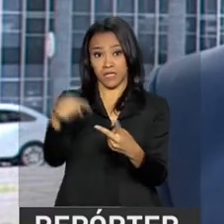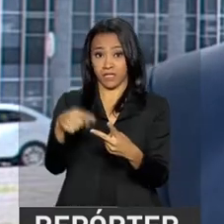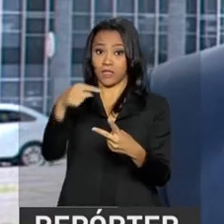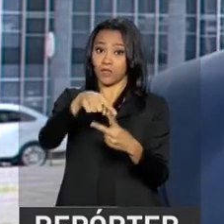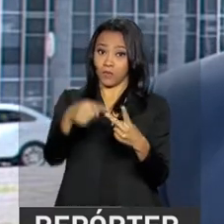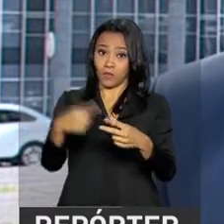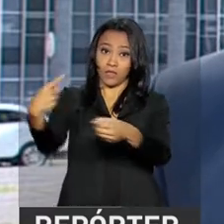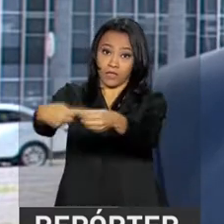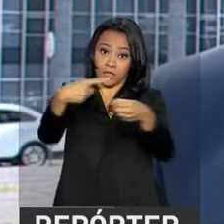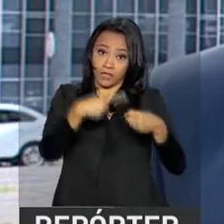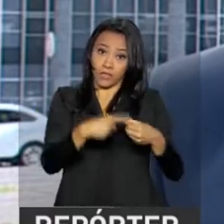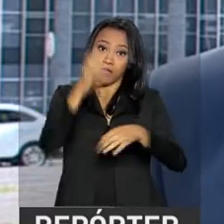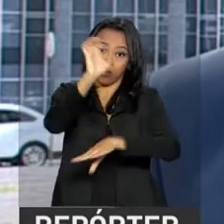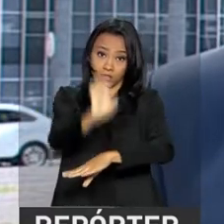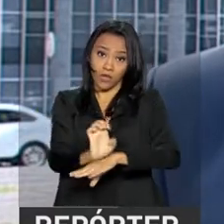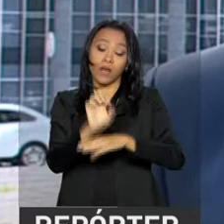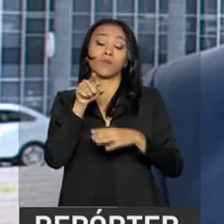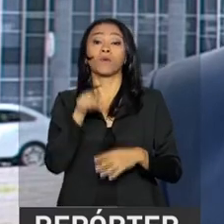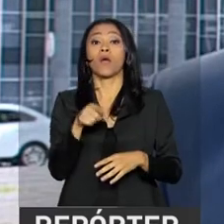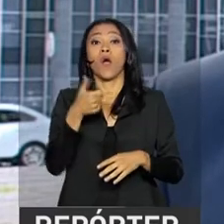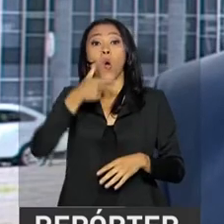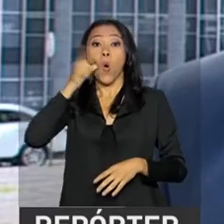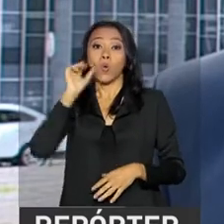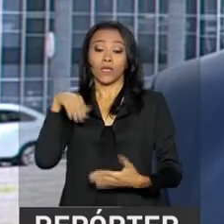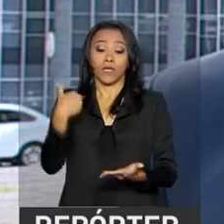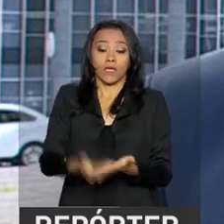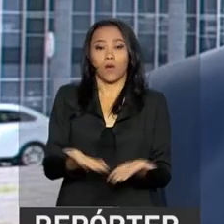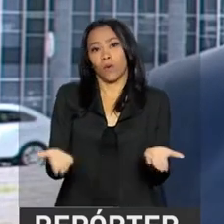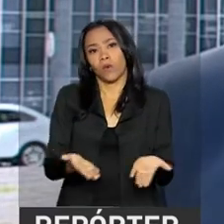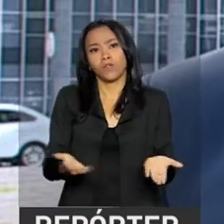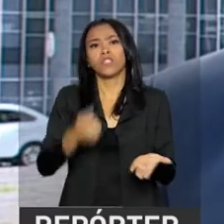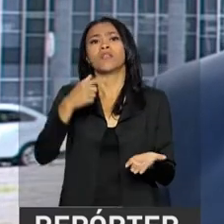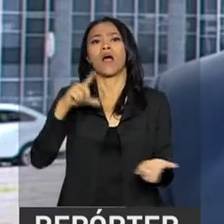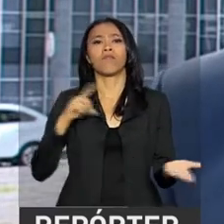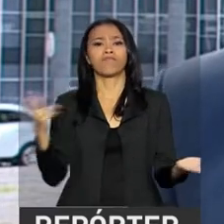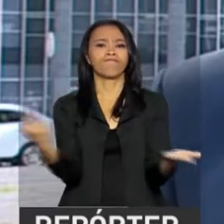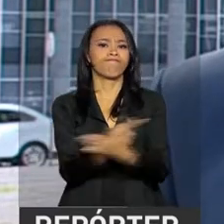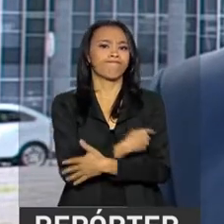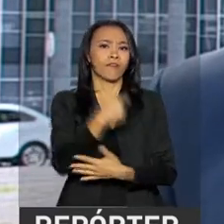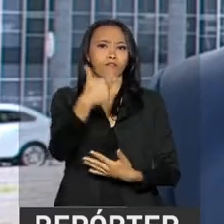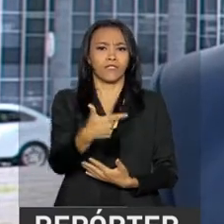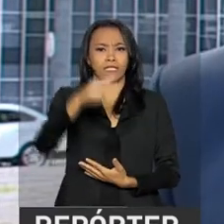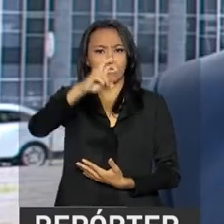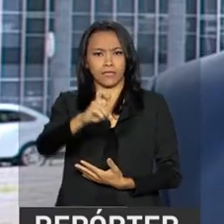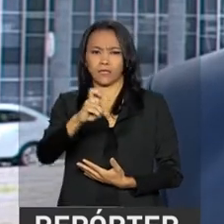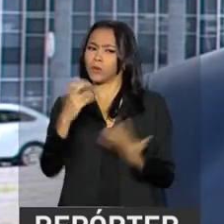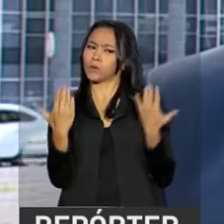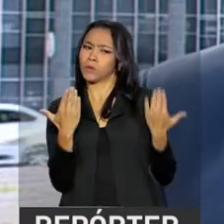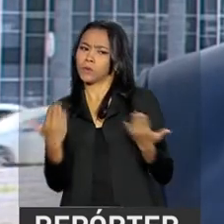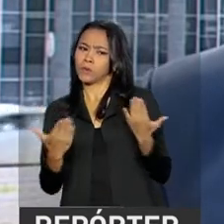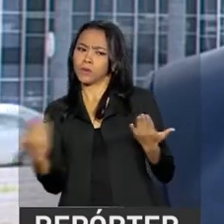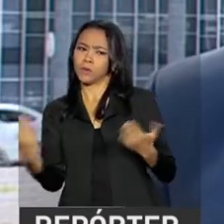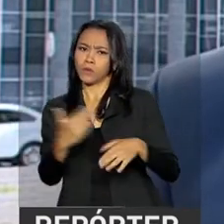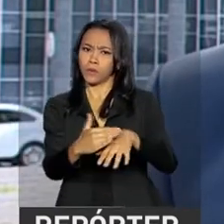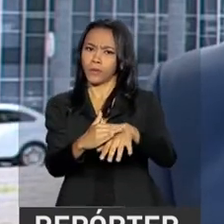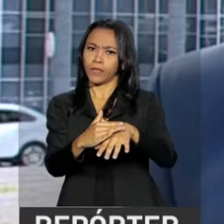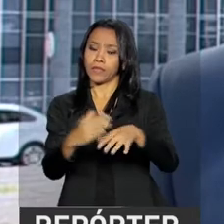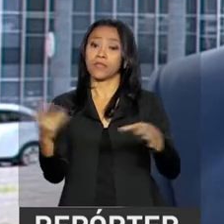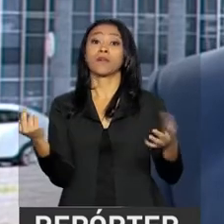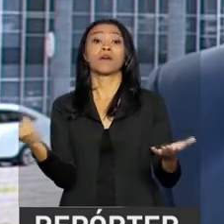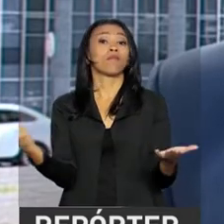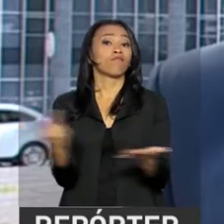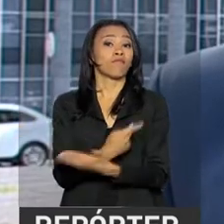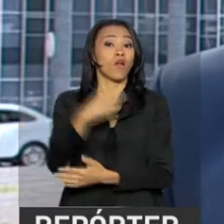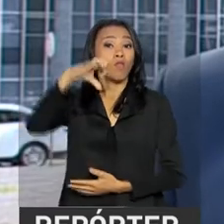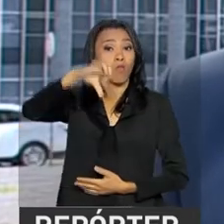de 13 de dezembro até ontem a cidade teve 25 casos suspeitos sendo que nove pessoas morreram